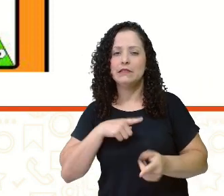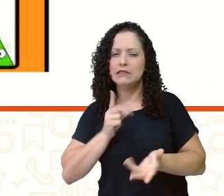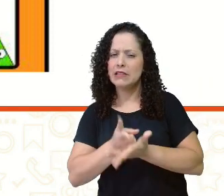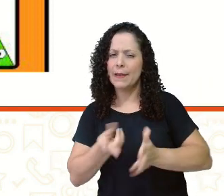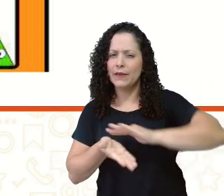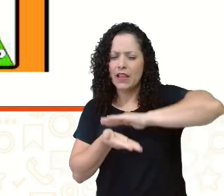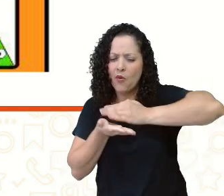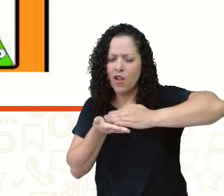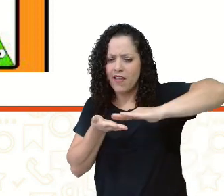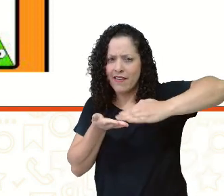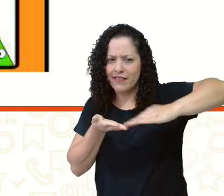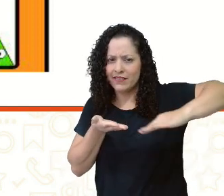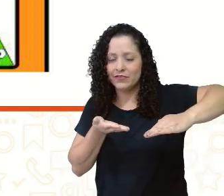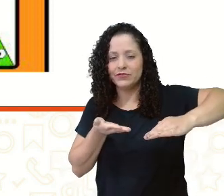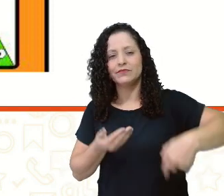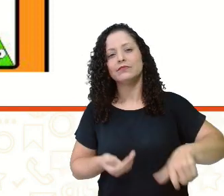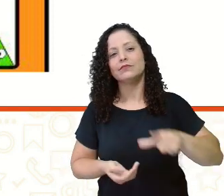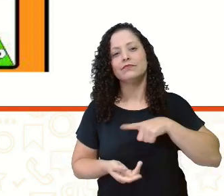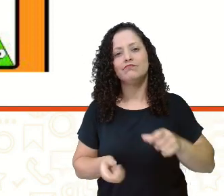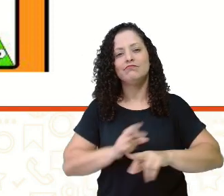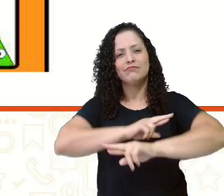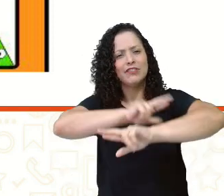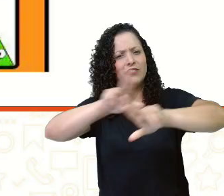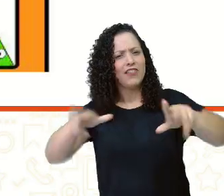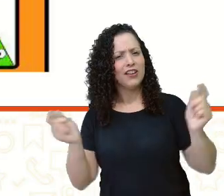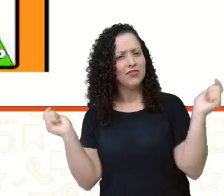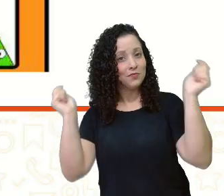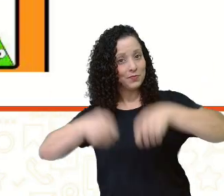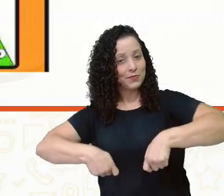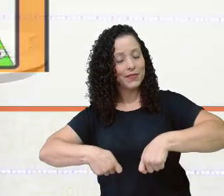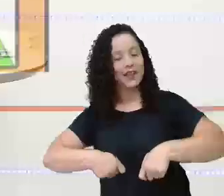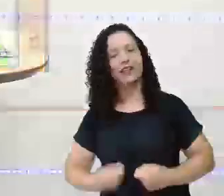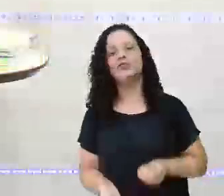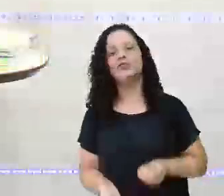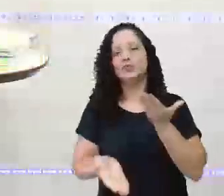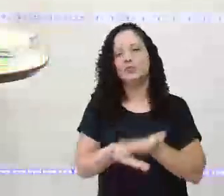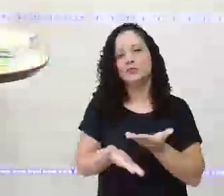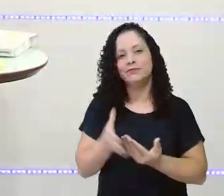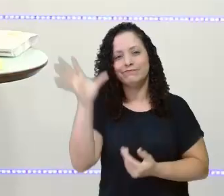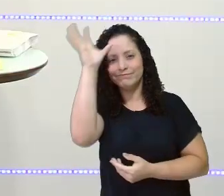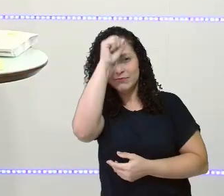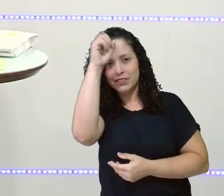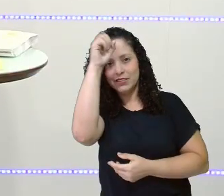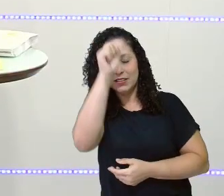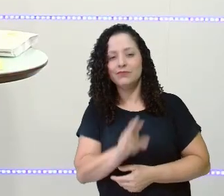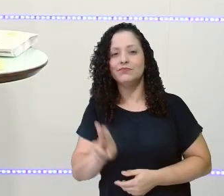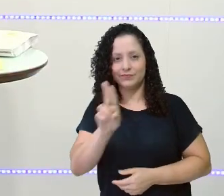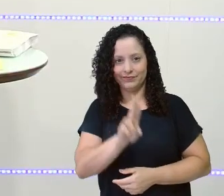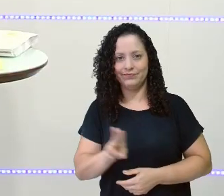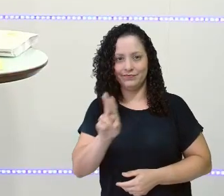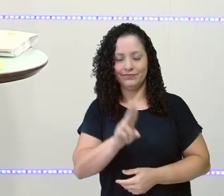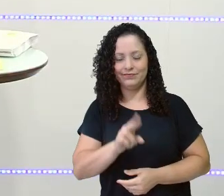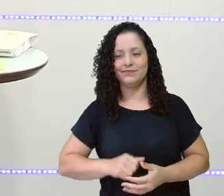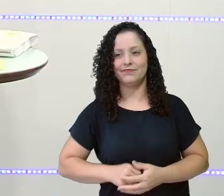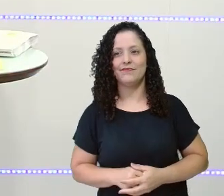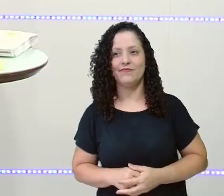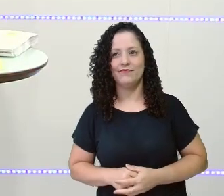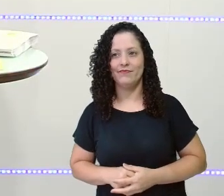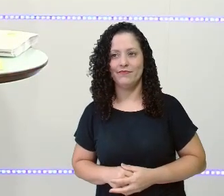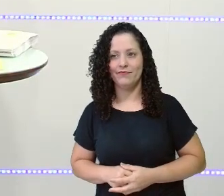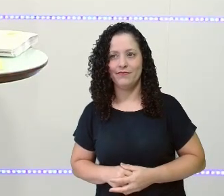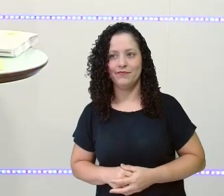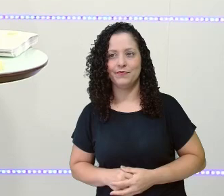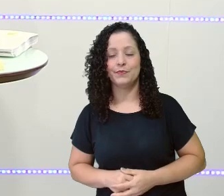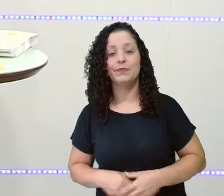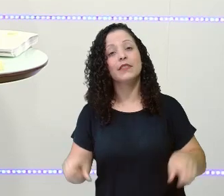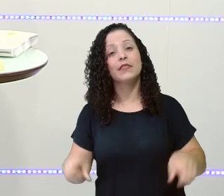né? E aí a gente tem várias possibilidades para a gente trabalhar as figuras geométricas. Então,